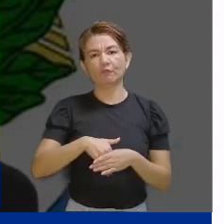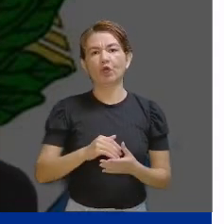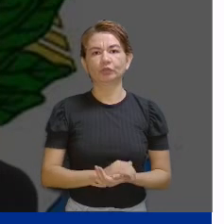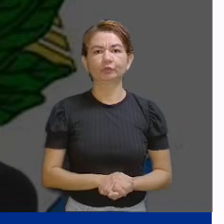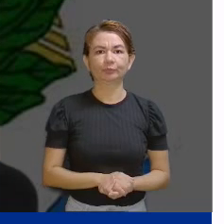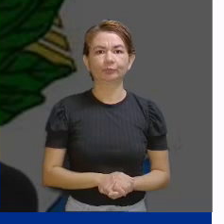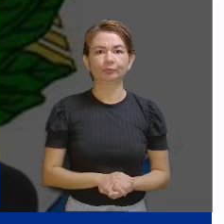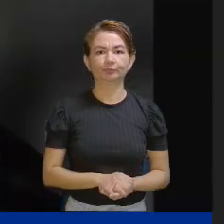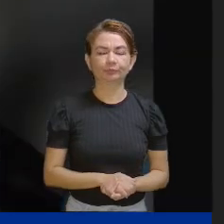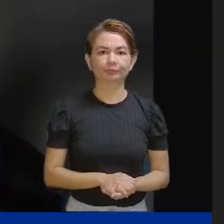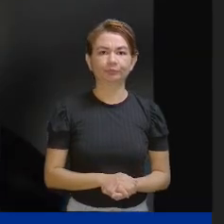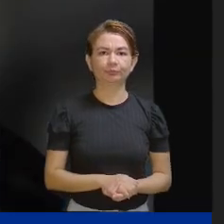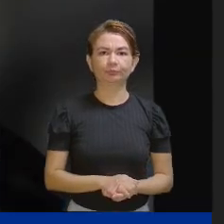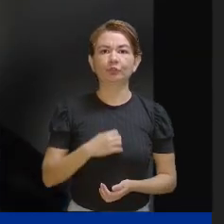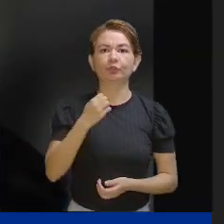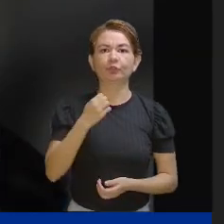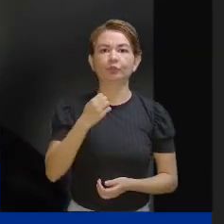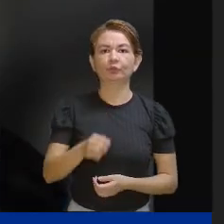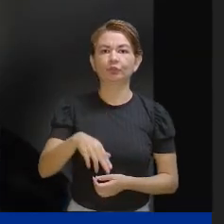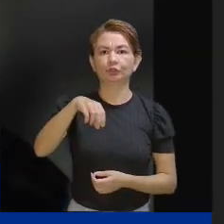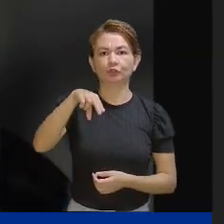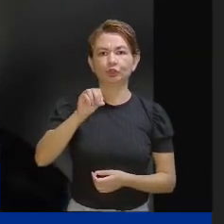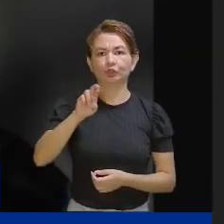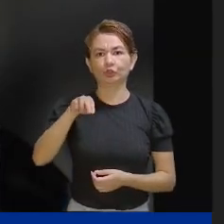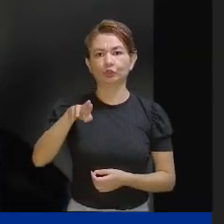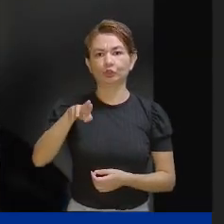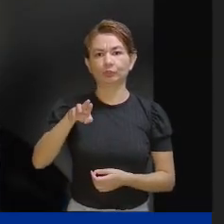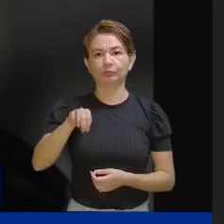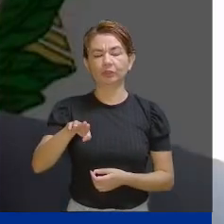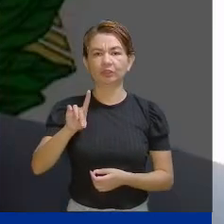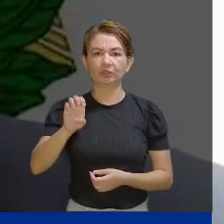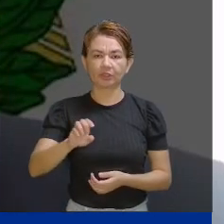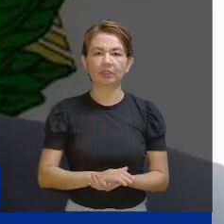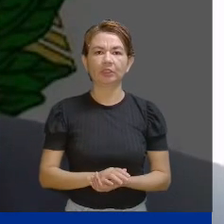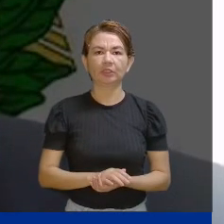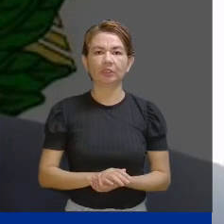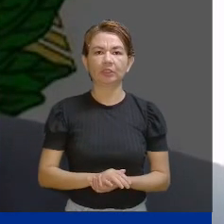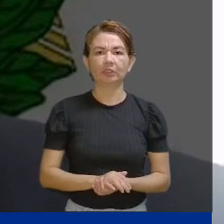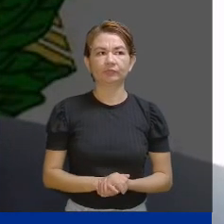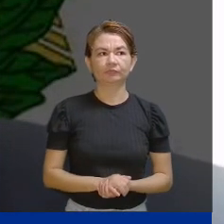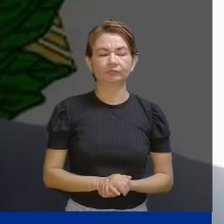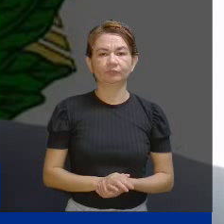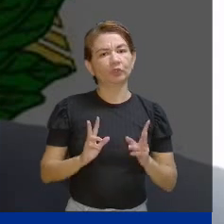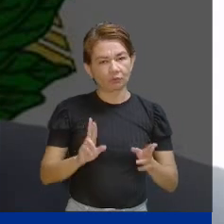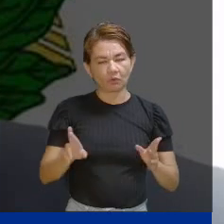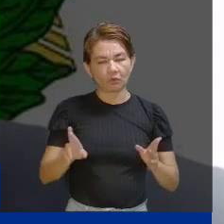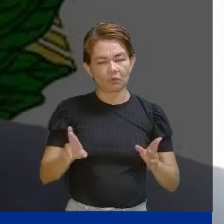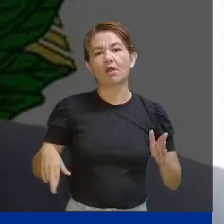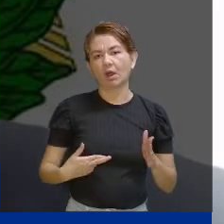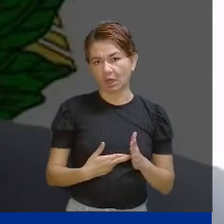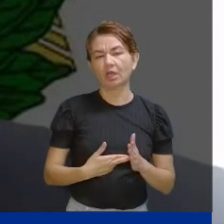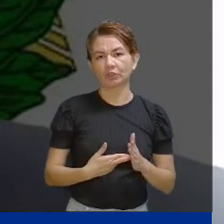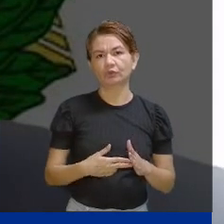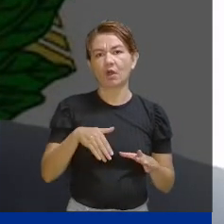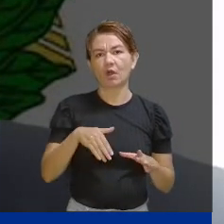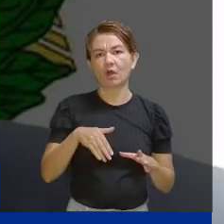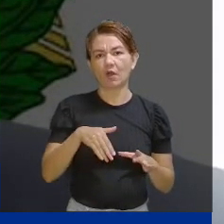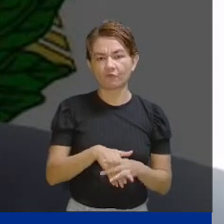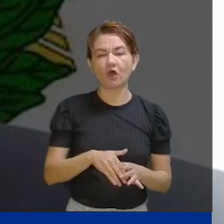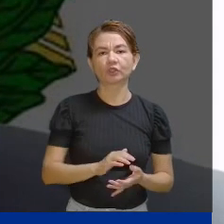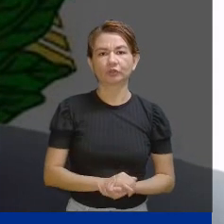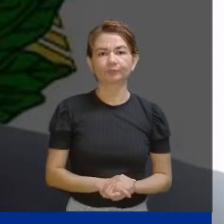excelências. O voto, juiz Normando de Souza. Eu acompanho inteiramente a votação